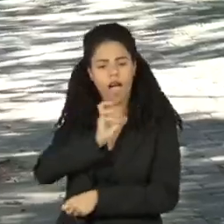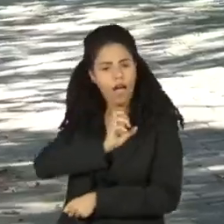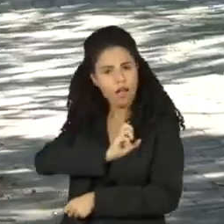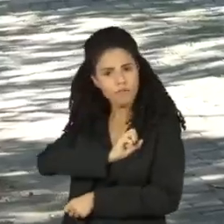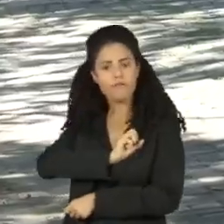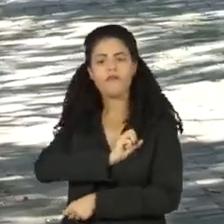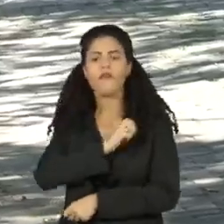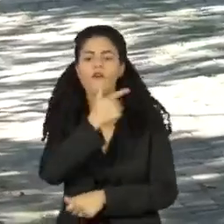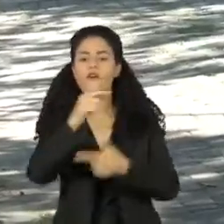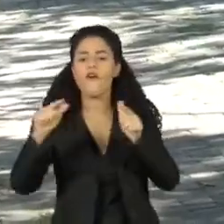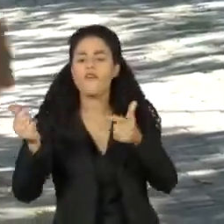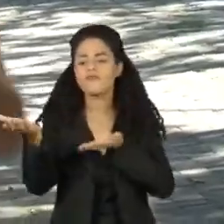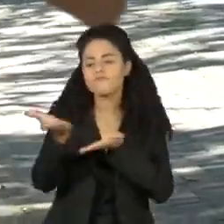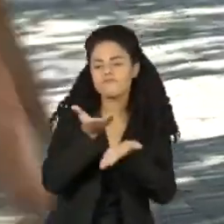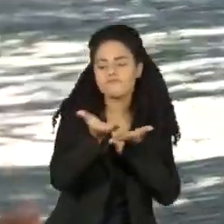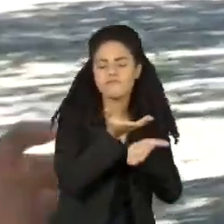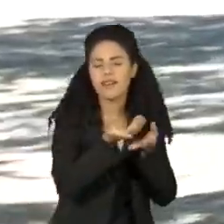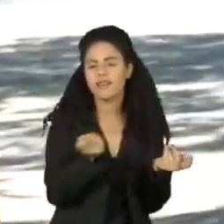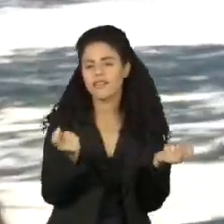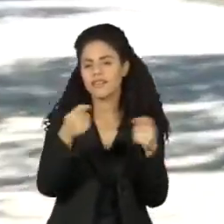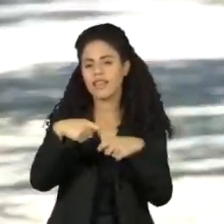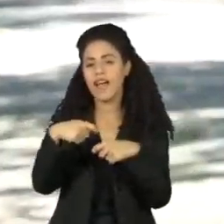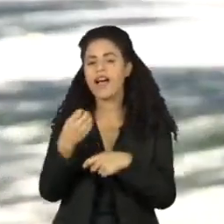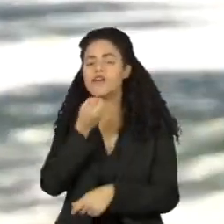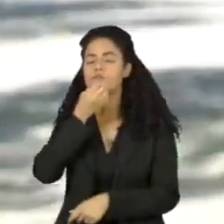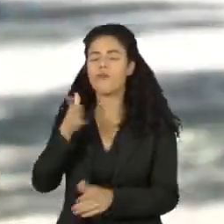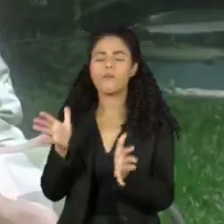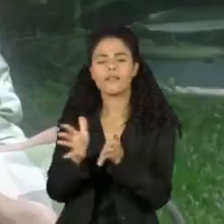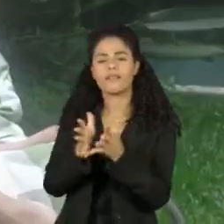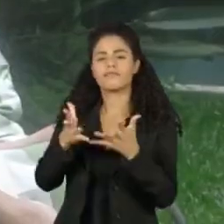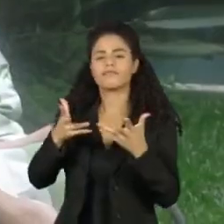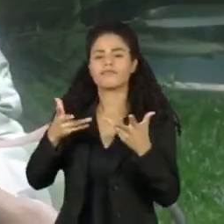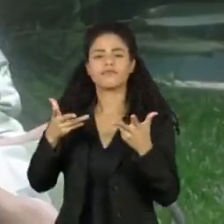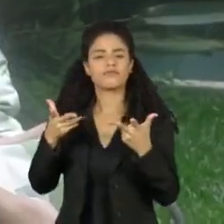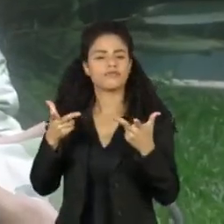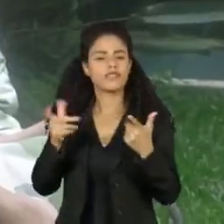acho que talvez isso seja a coisa mais maravilhosa da solteirice.